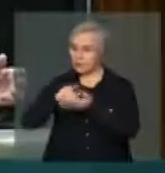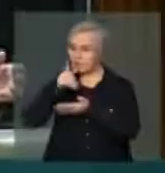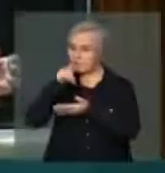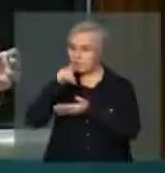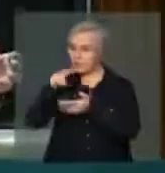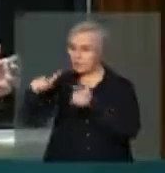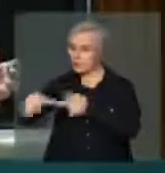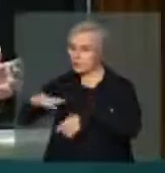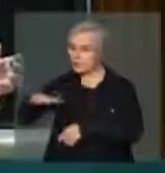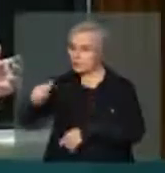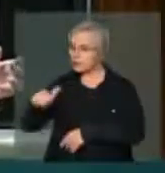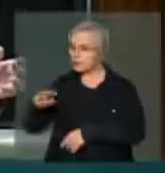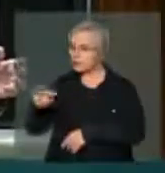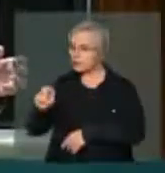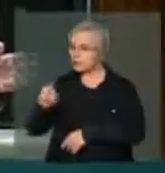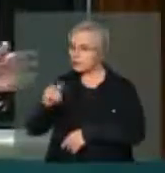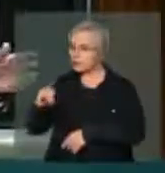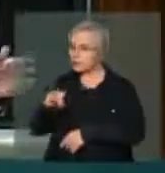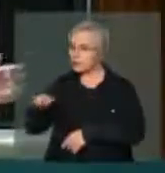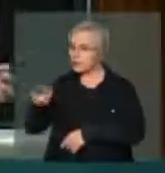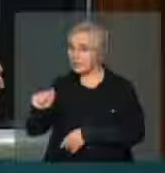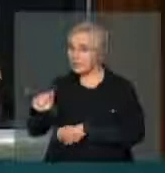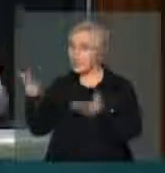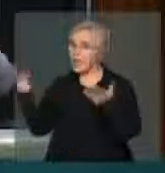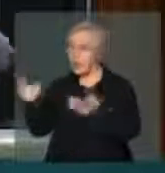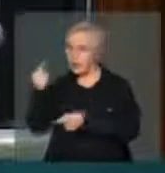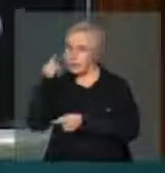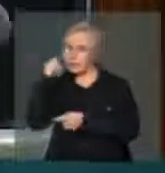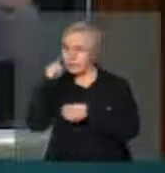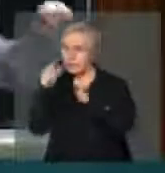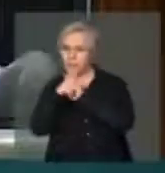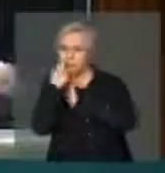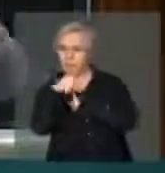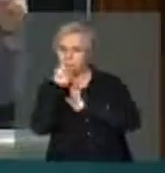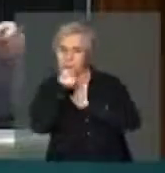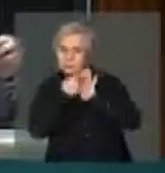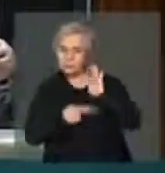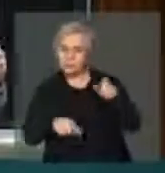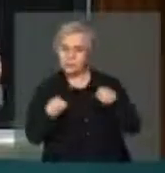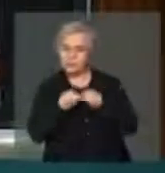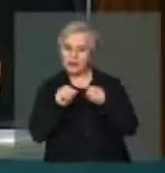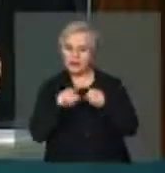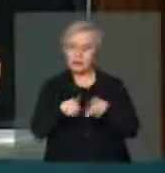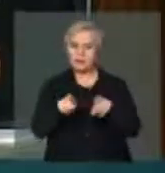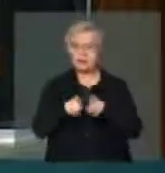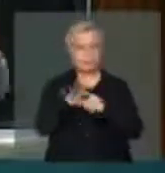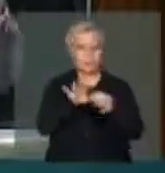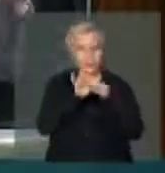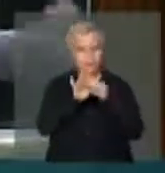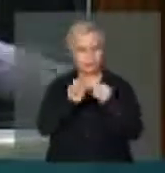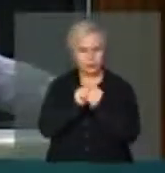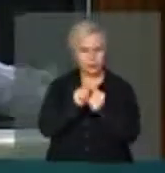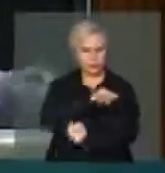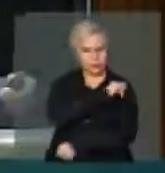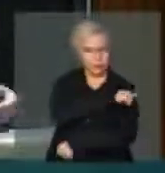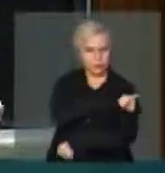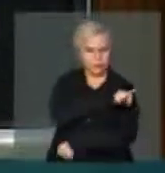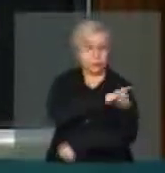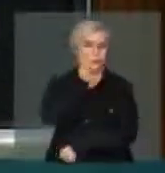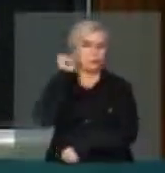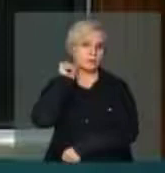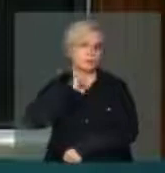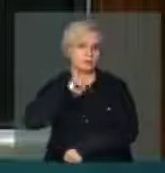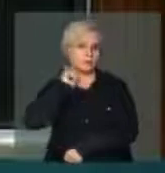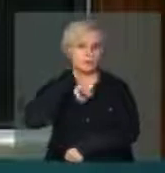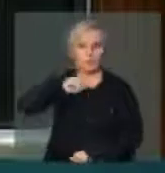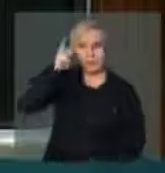e eles estão precisando desse seu projeto, que é exatamente para fazer também uma parceria Rio de Janeiro, Minas Gerais